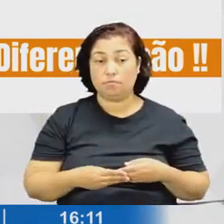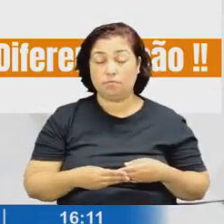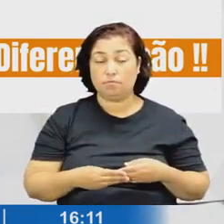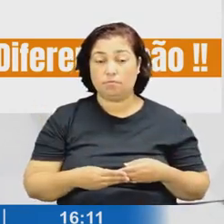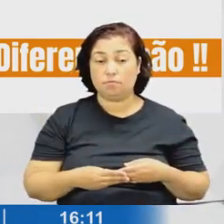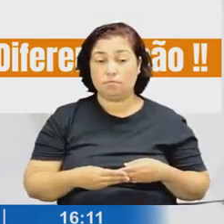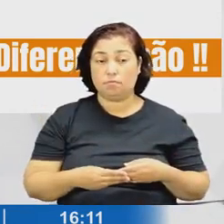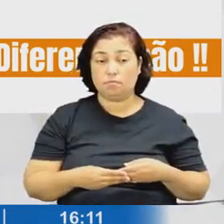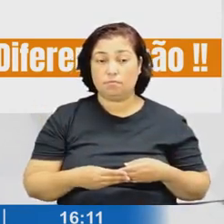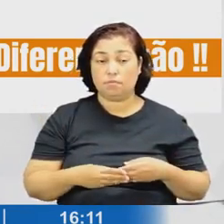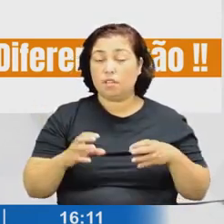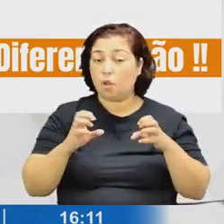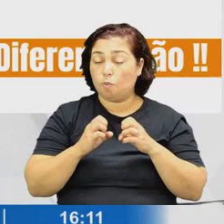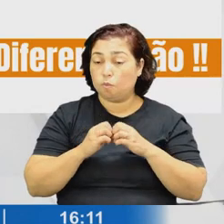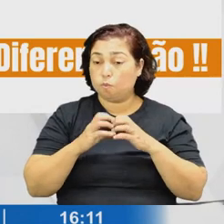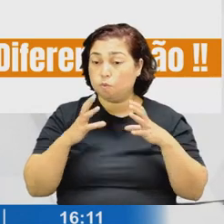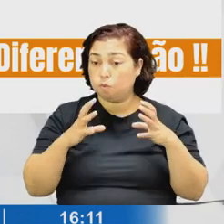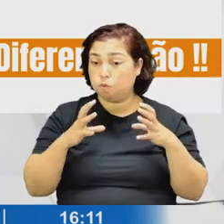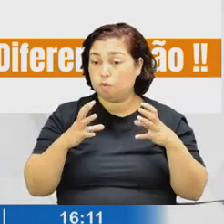nuclear